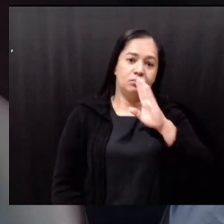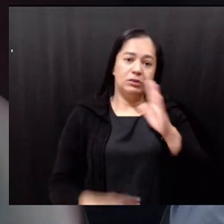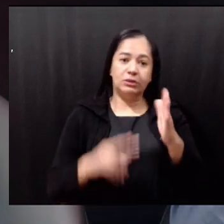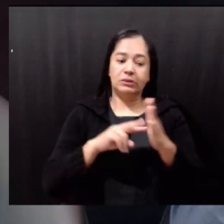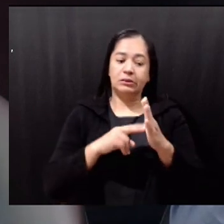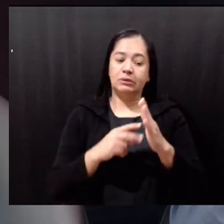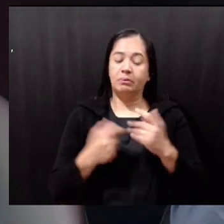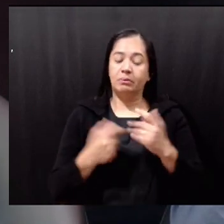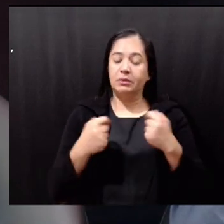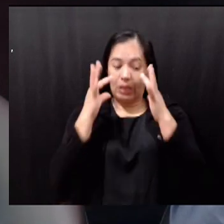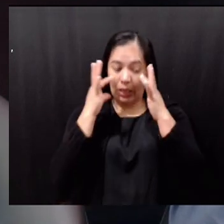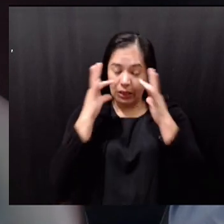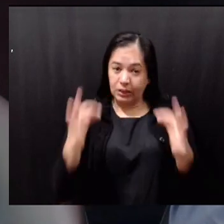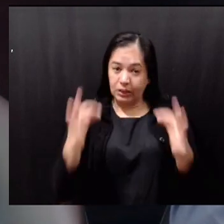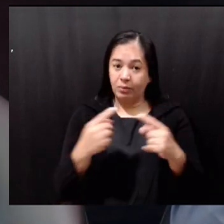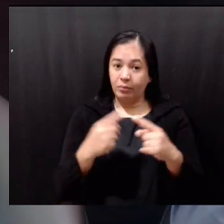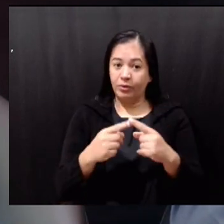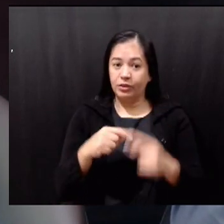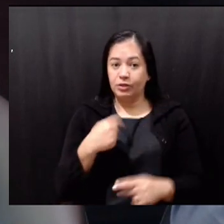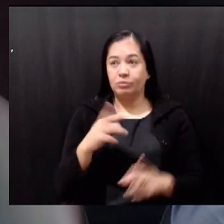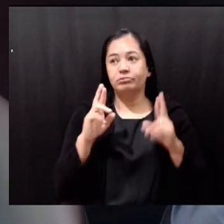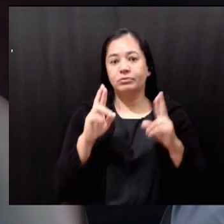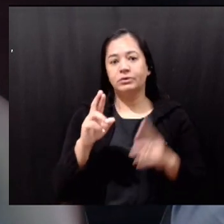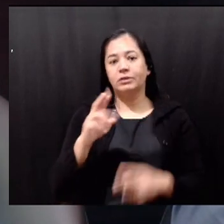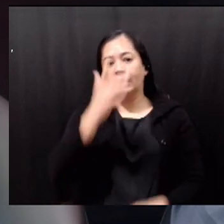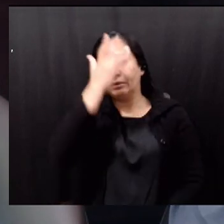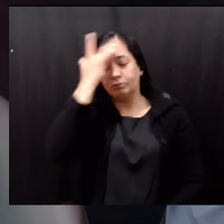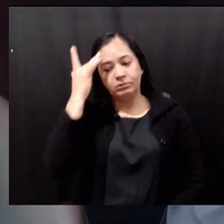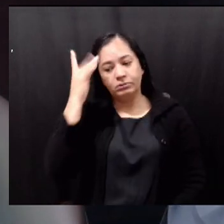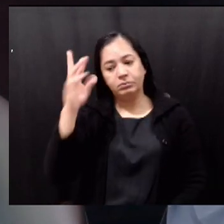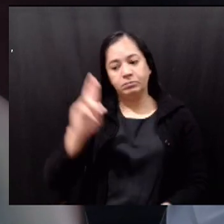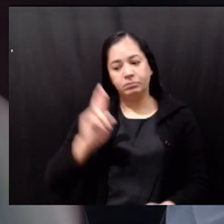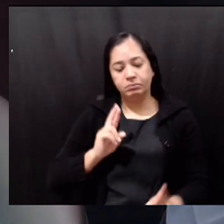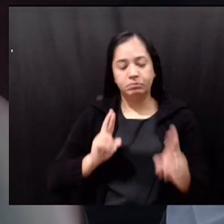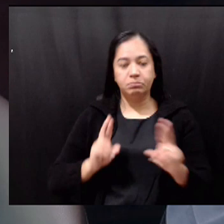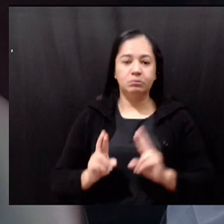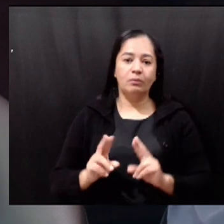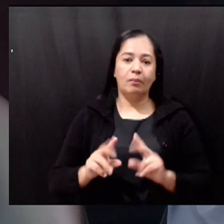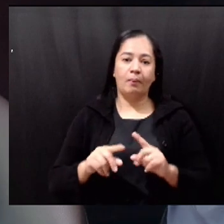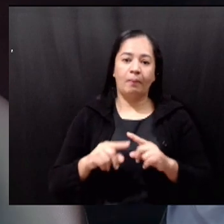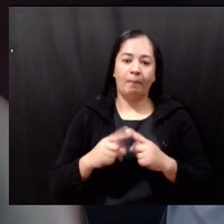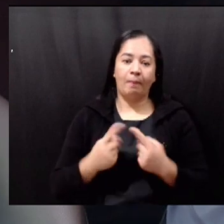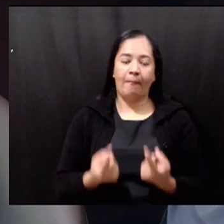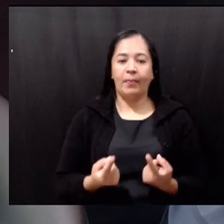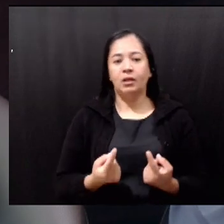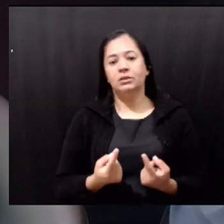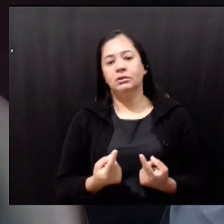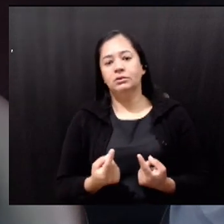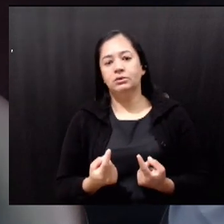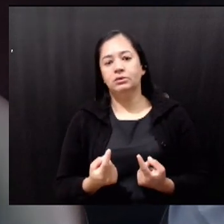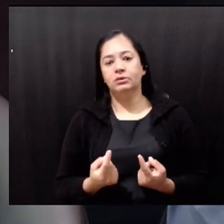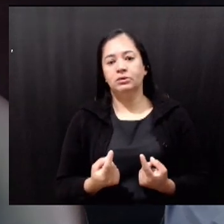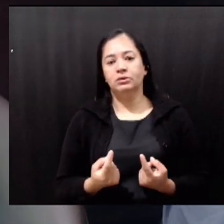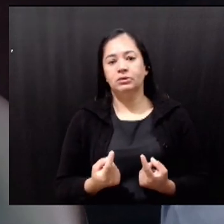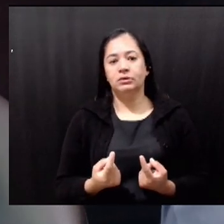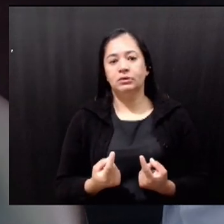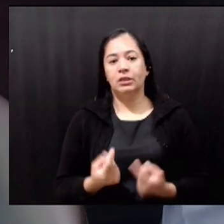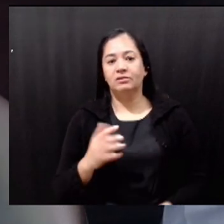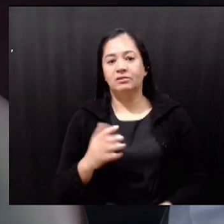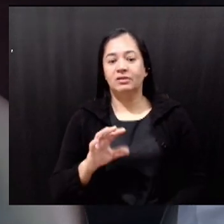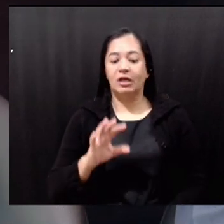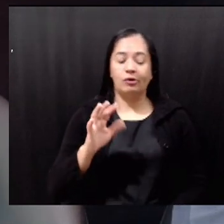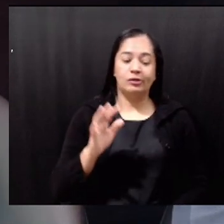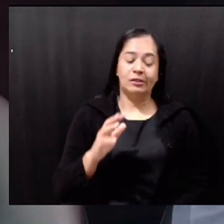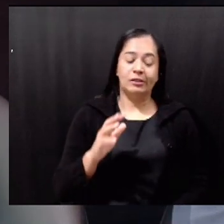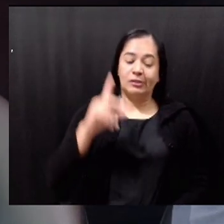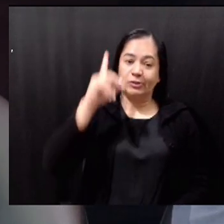pessoas respondam, né. Uhum. Agora, de repente a situação ficou mais complicada e eu tive que correr